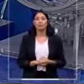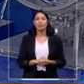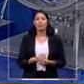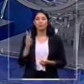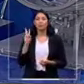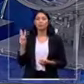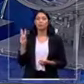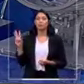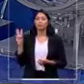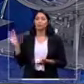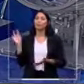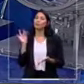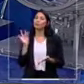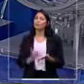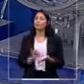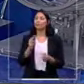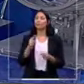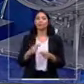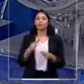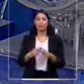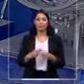loterias.caixa.gov.br.